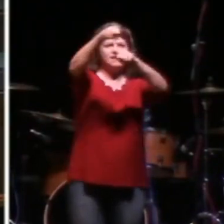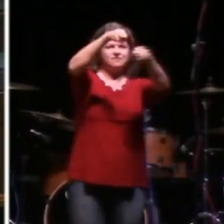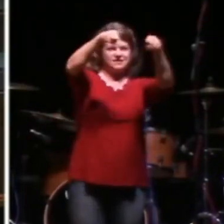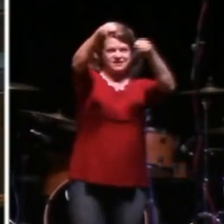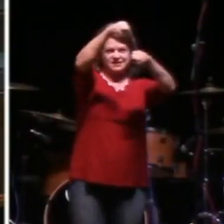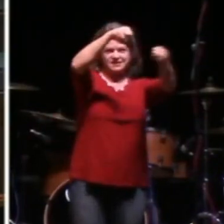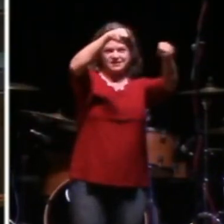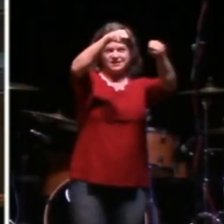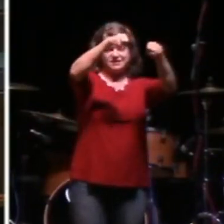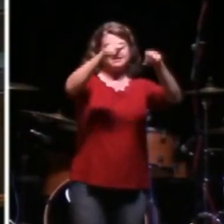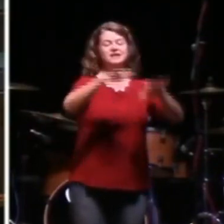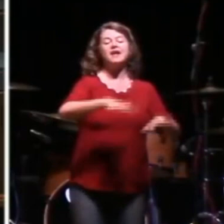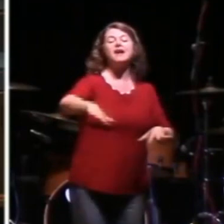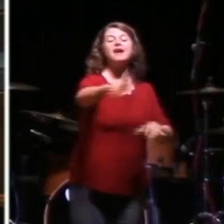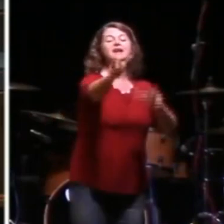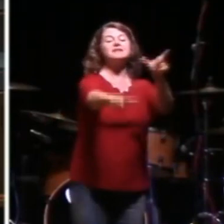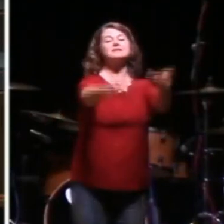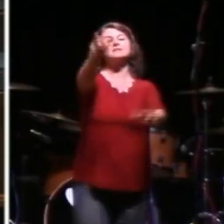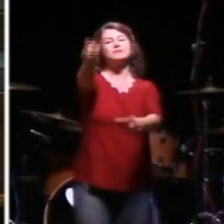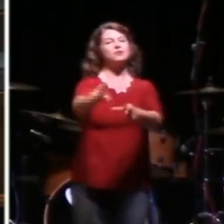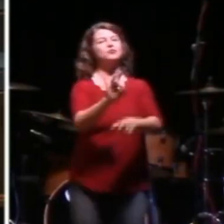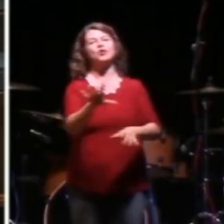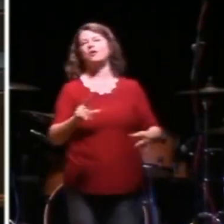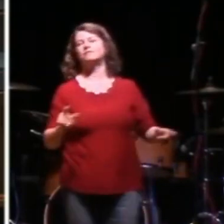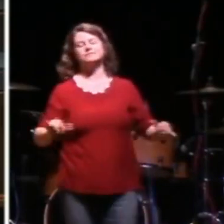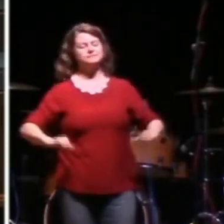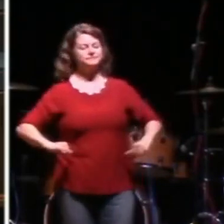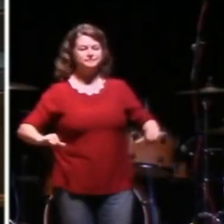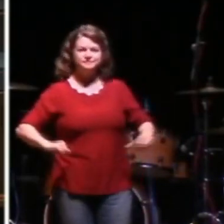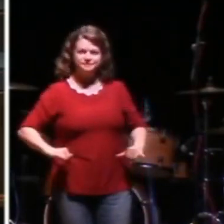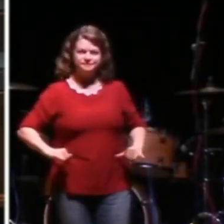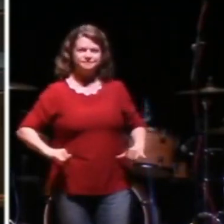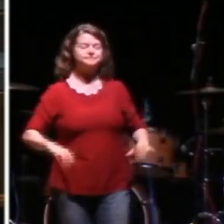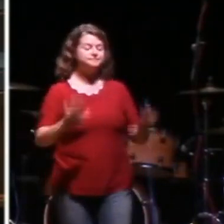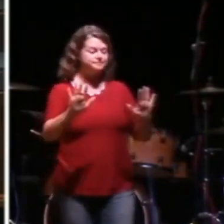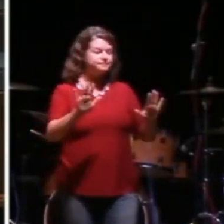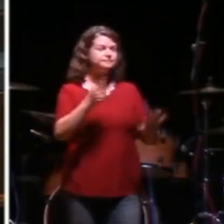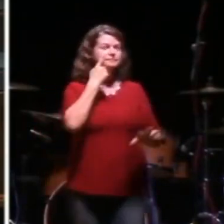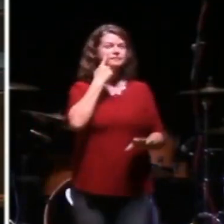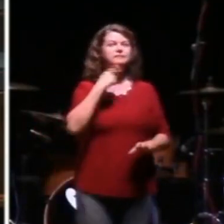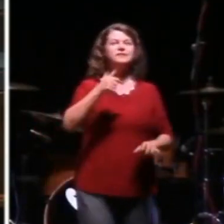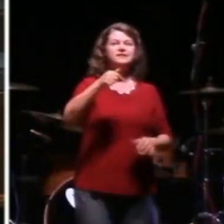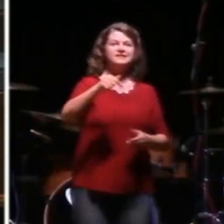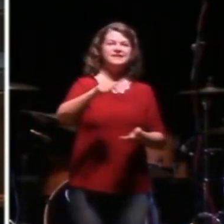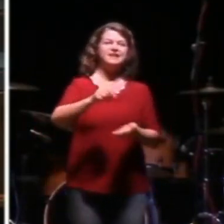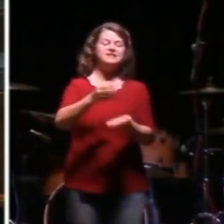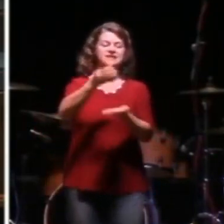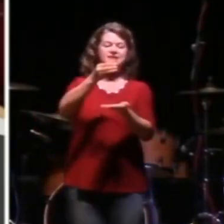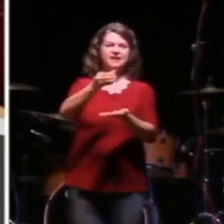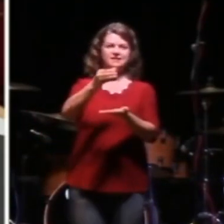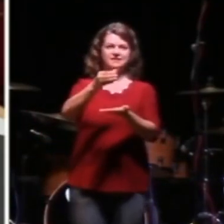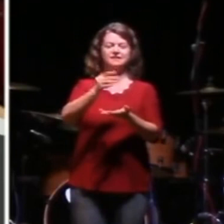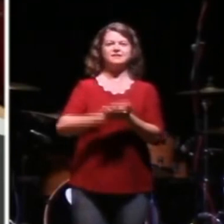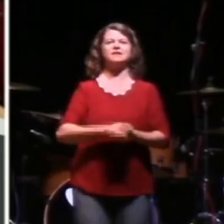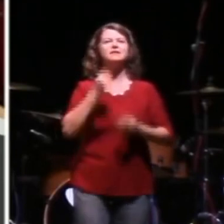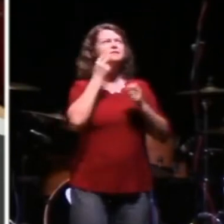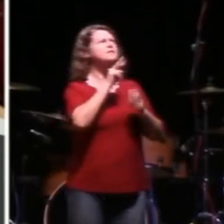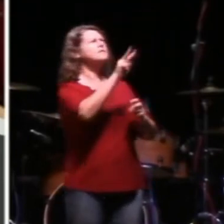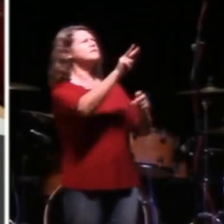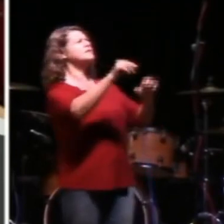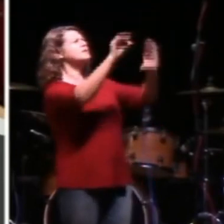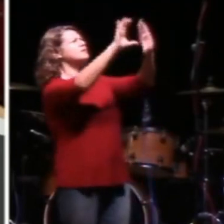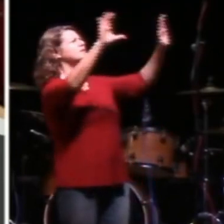alegria para o seu coração sem deus e agora tem sete taças da ira vi no céu outro sinal grande